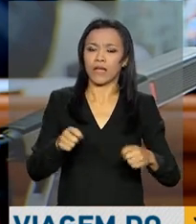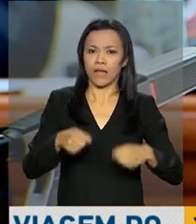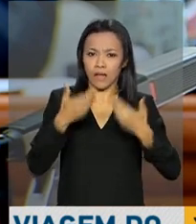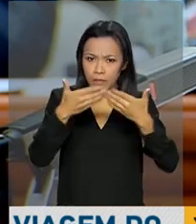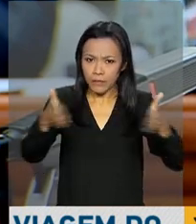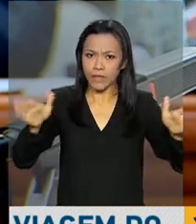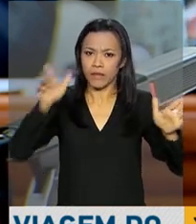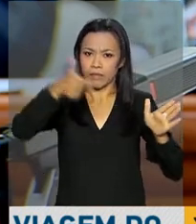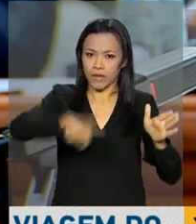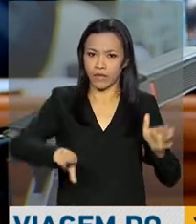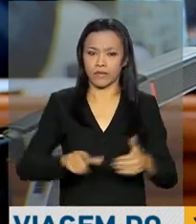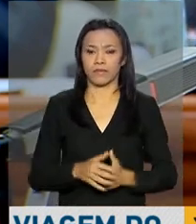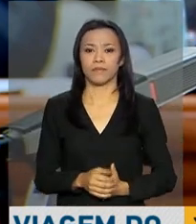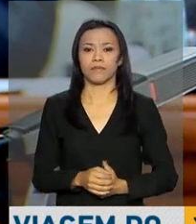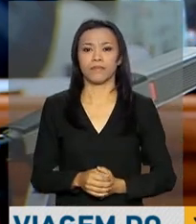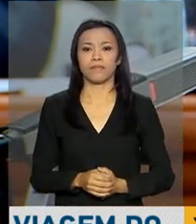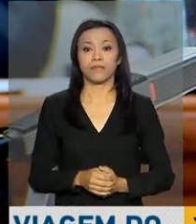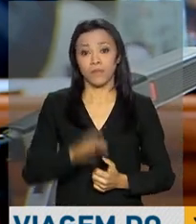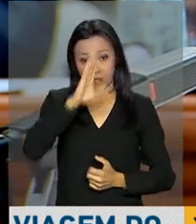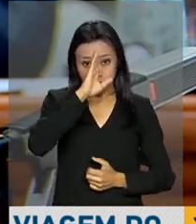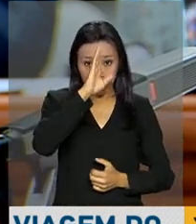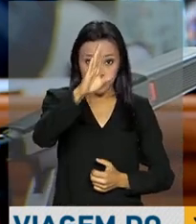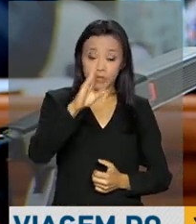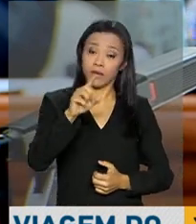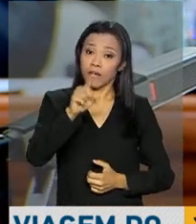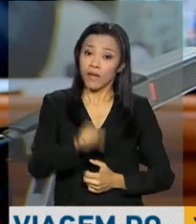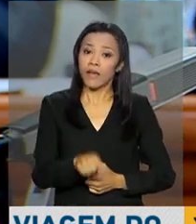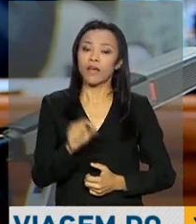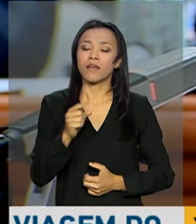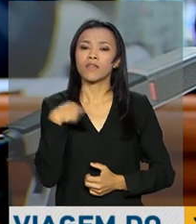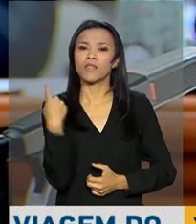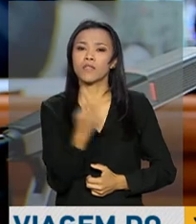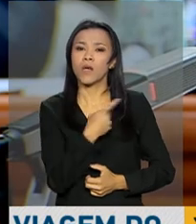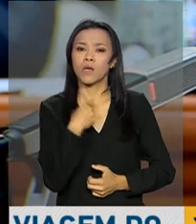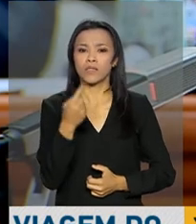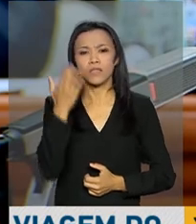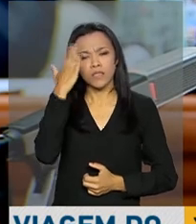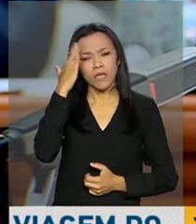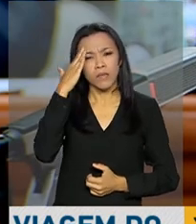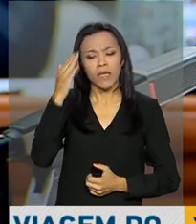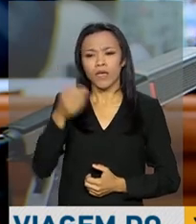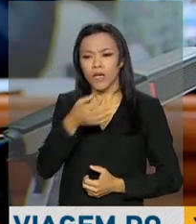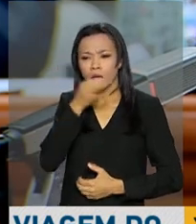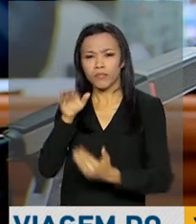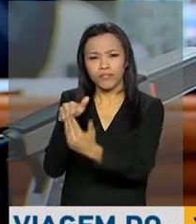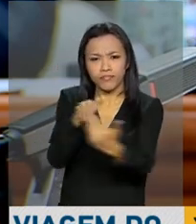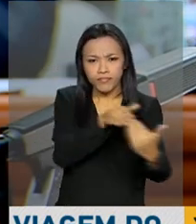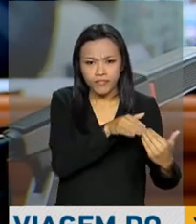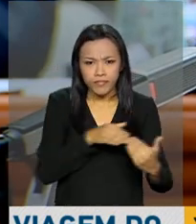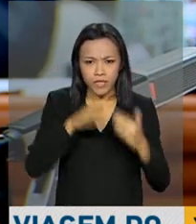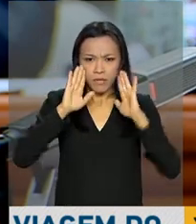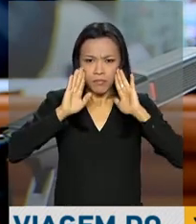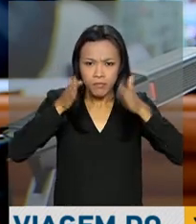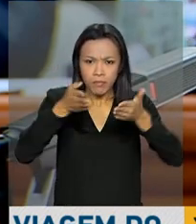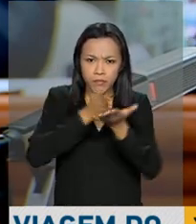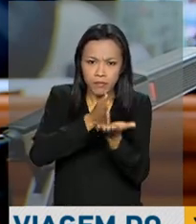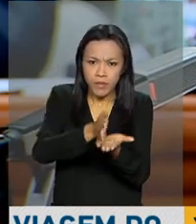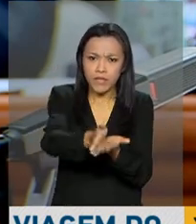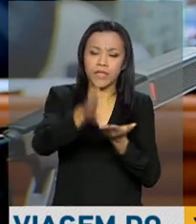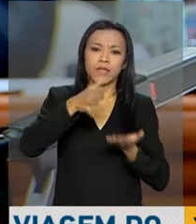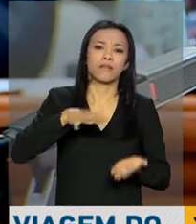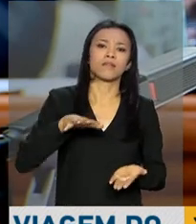ainda mais. O fundamental é identificar consensos e manter o foco em